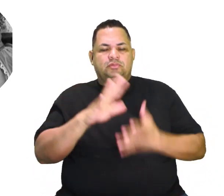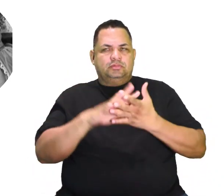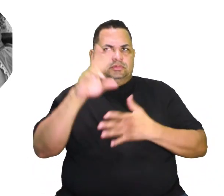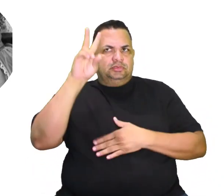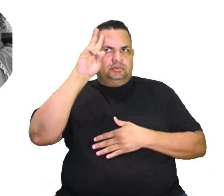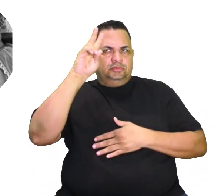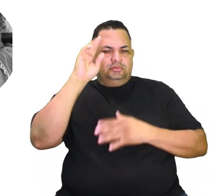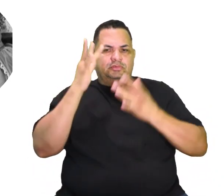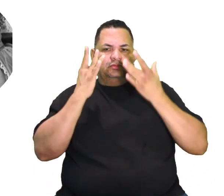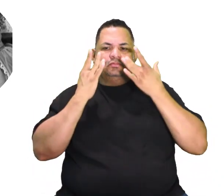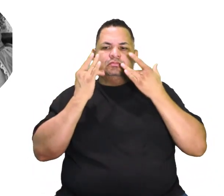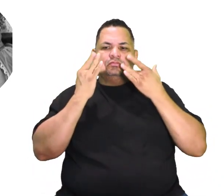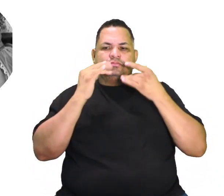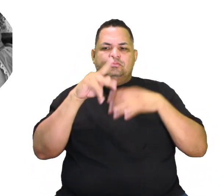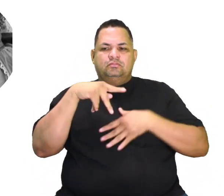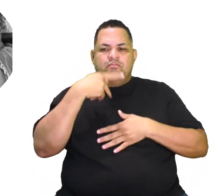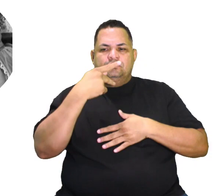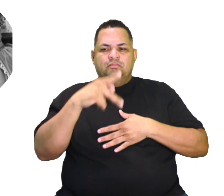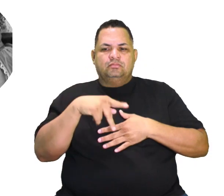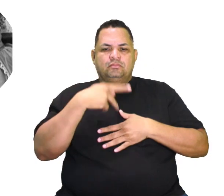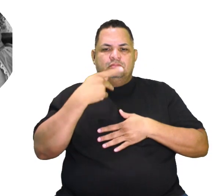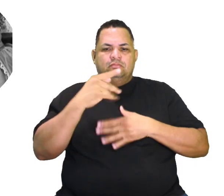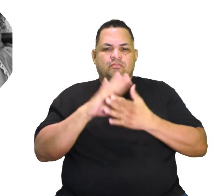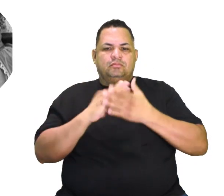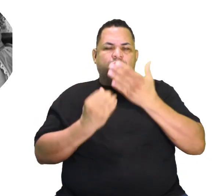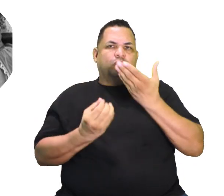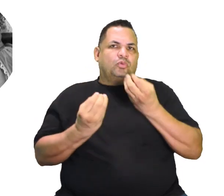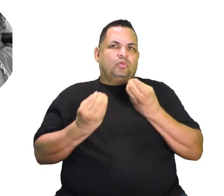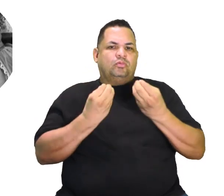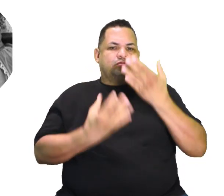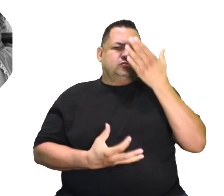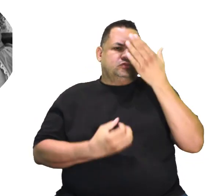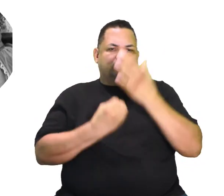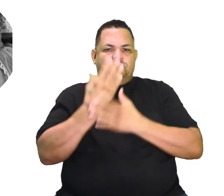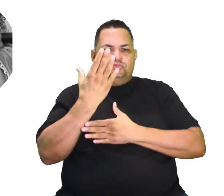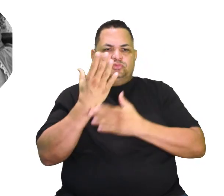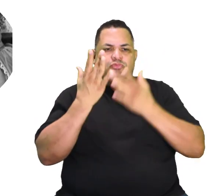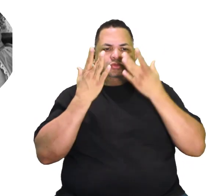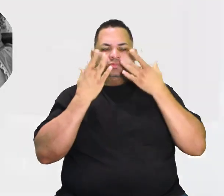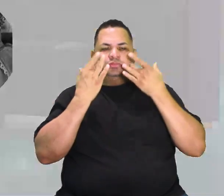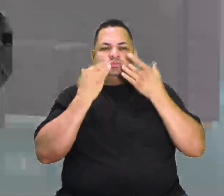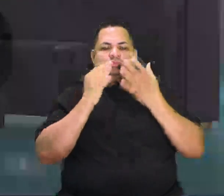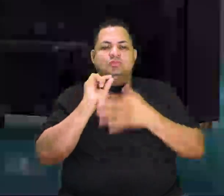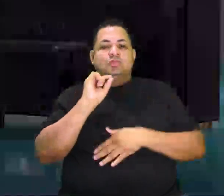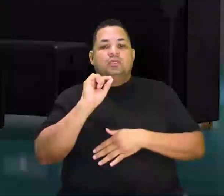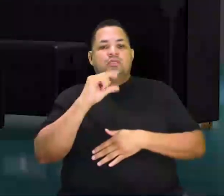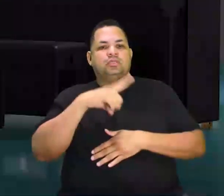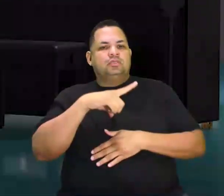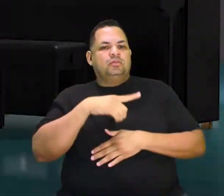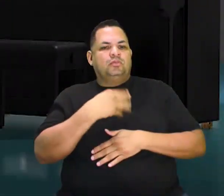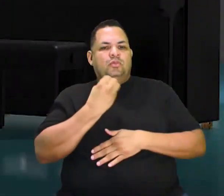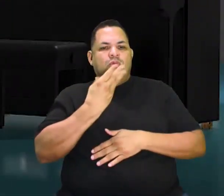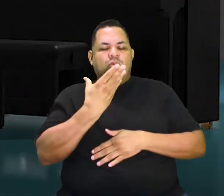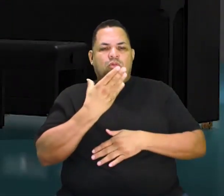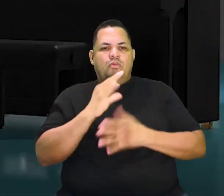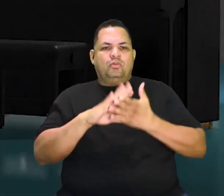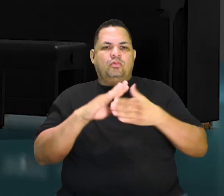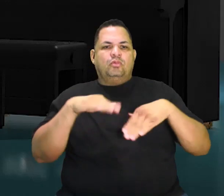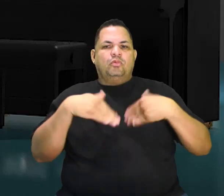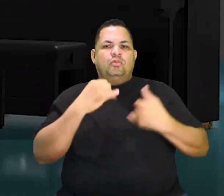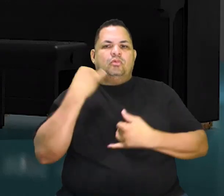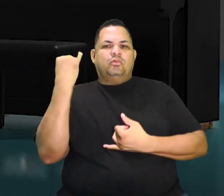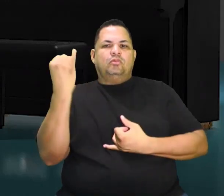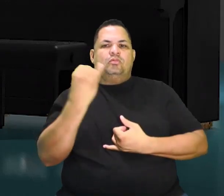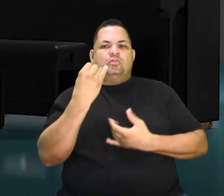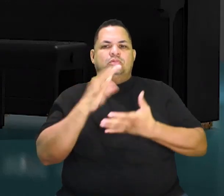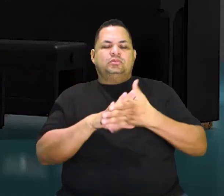qual falamos um pouco, né, da origem do teatro, também já falamos dos benefícios, né, qual a importância do teatro